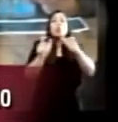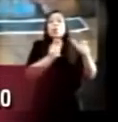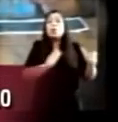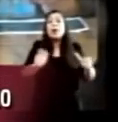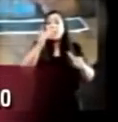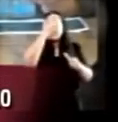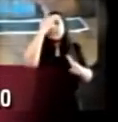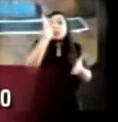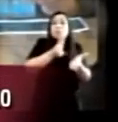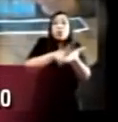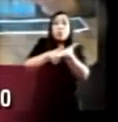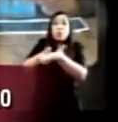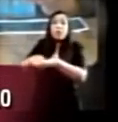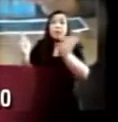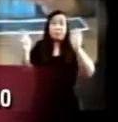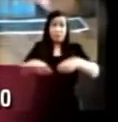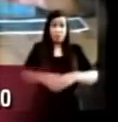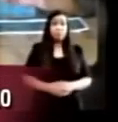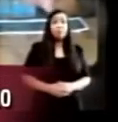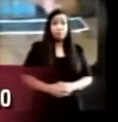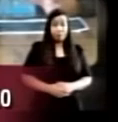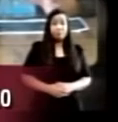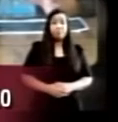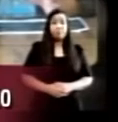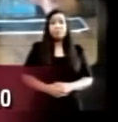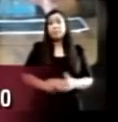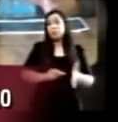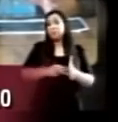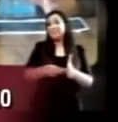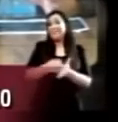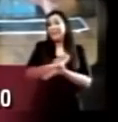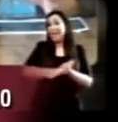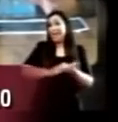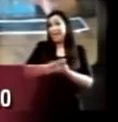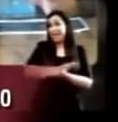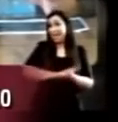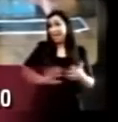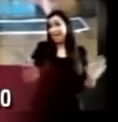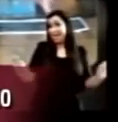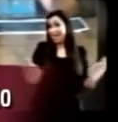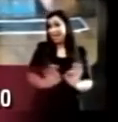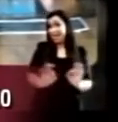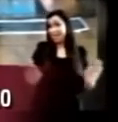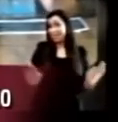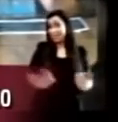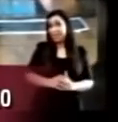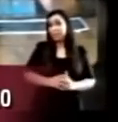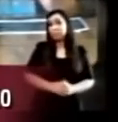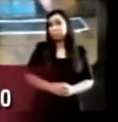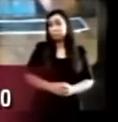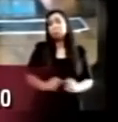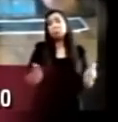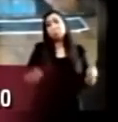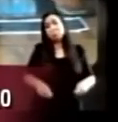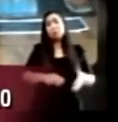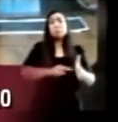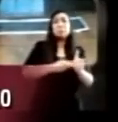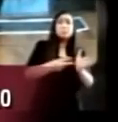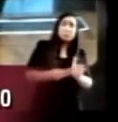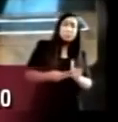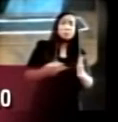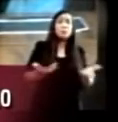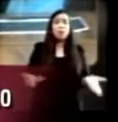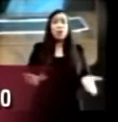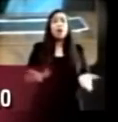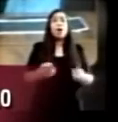a população. Fora isso, não significa nada para a gente, né? Pode significar do ponto de